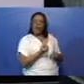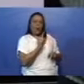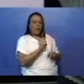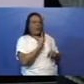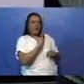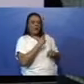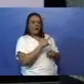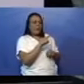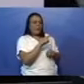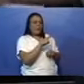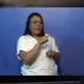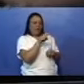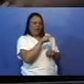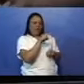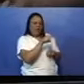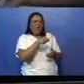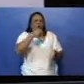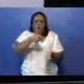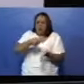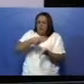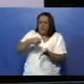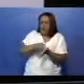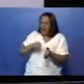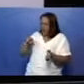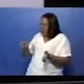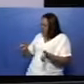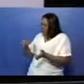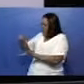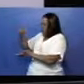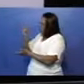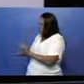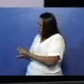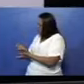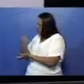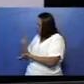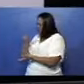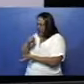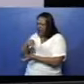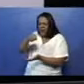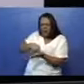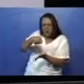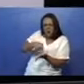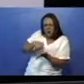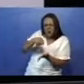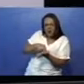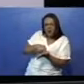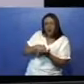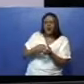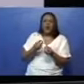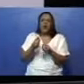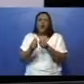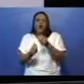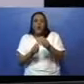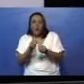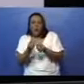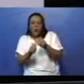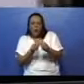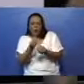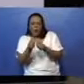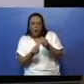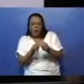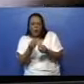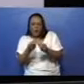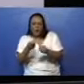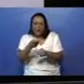às vezes densas que ela faça então como é que ficaria a flexão desse adjetivo esquisitas